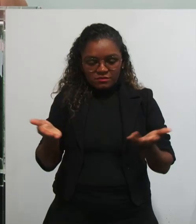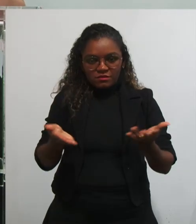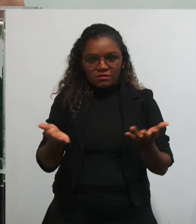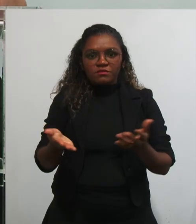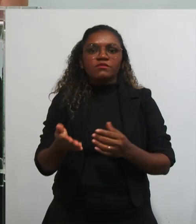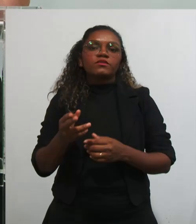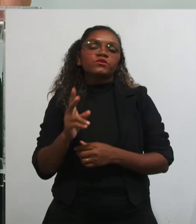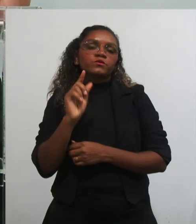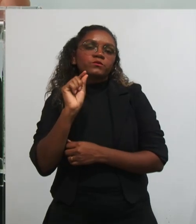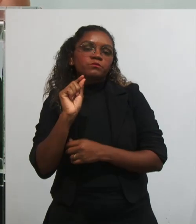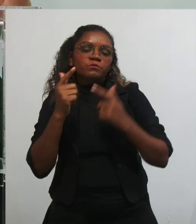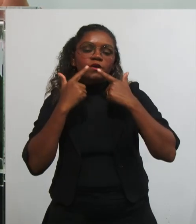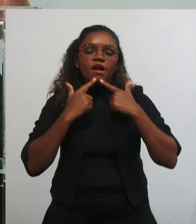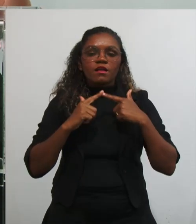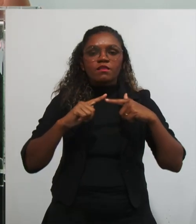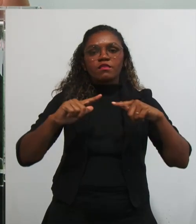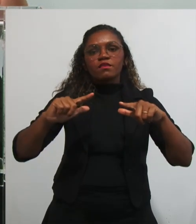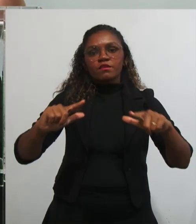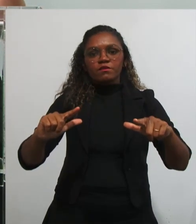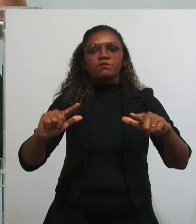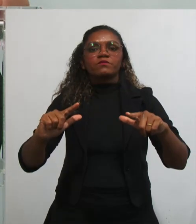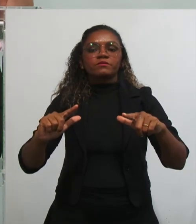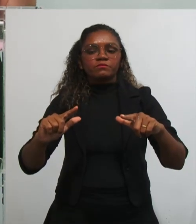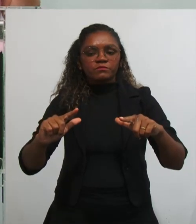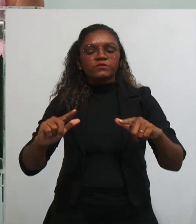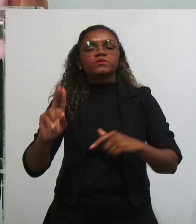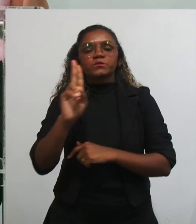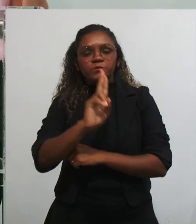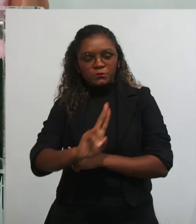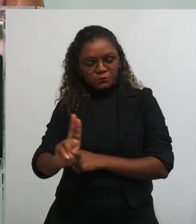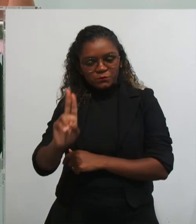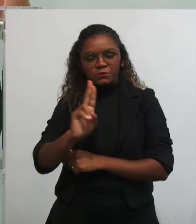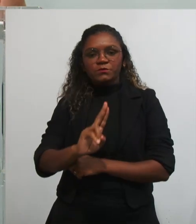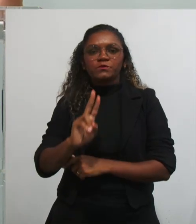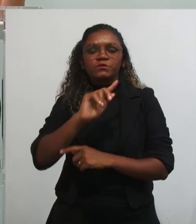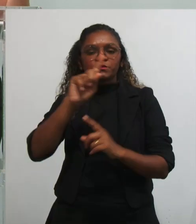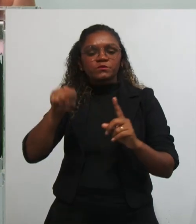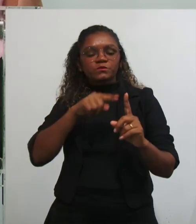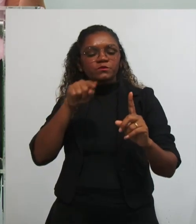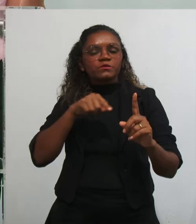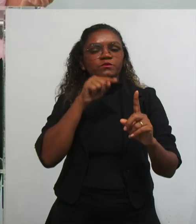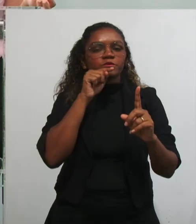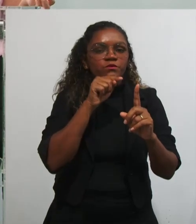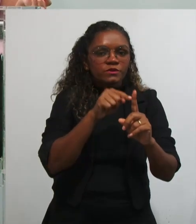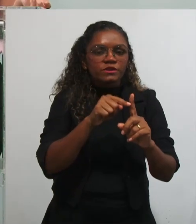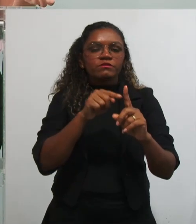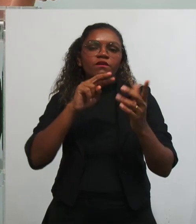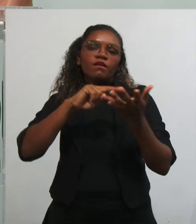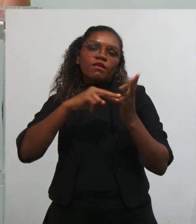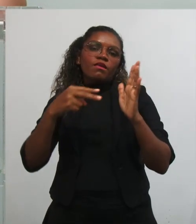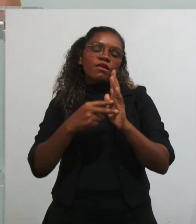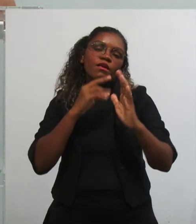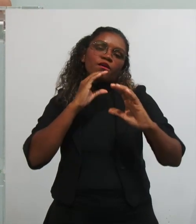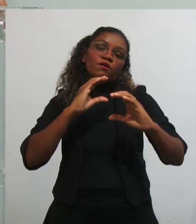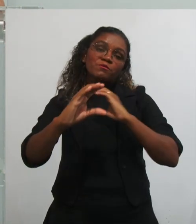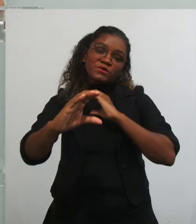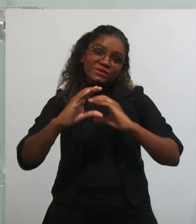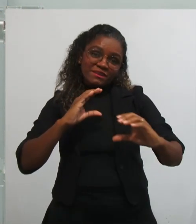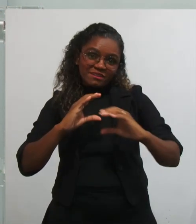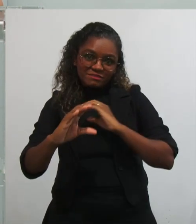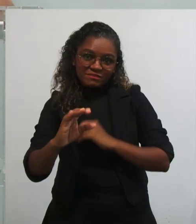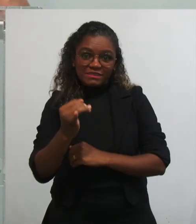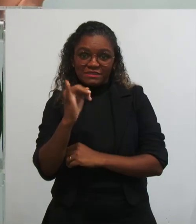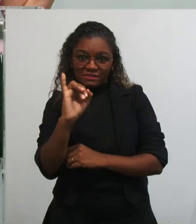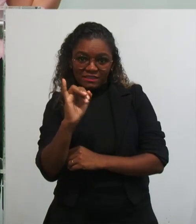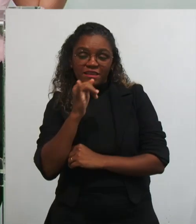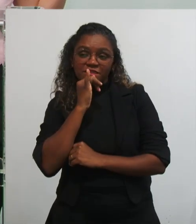linguagem, então, é utilizada, né, tem a finalidade de comunicar. E se você não comunica bem,